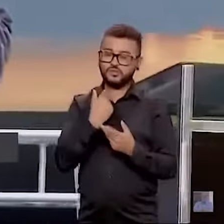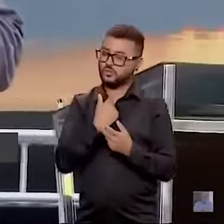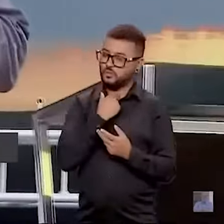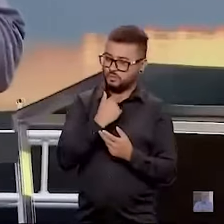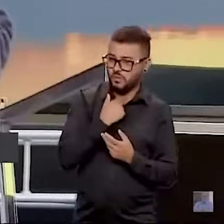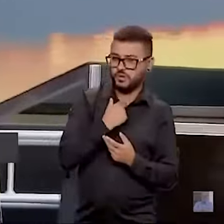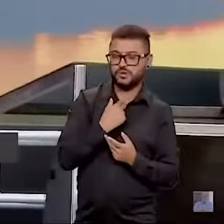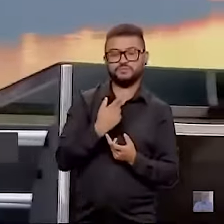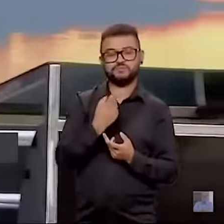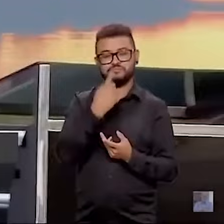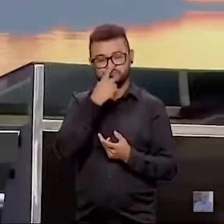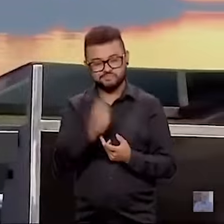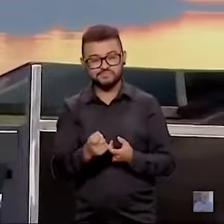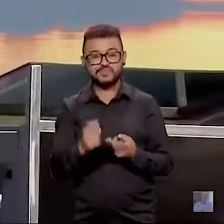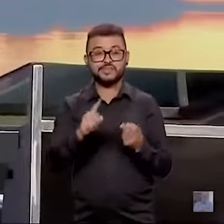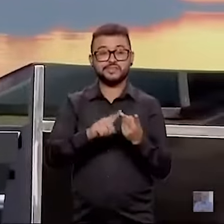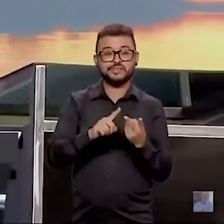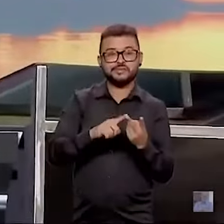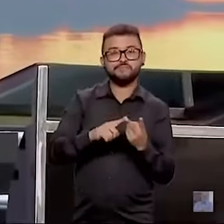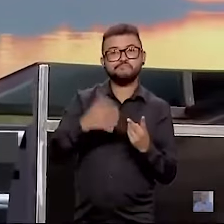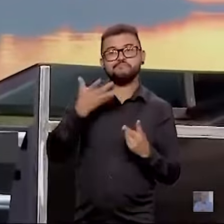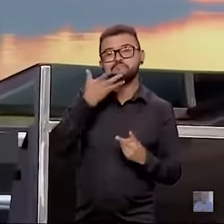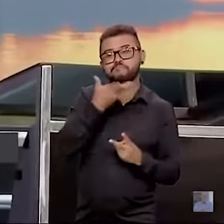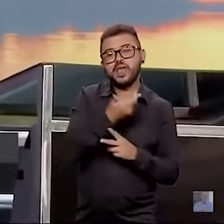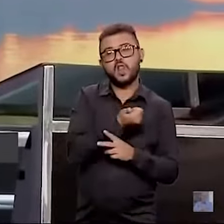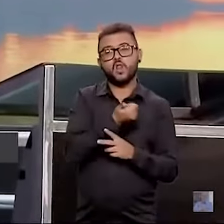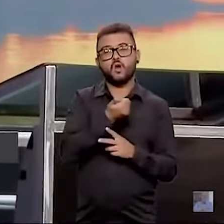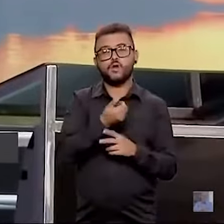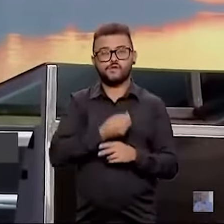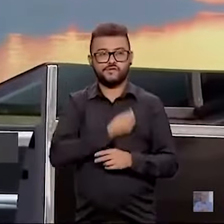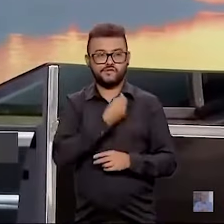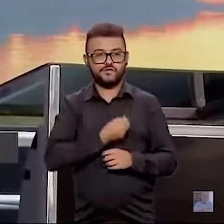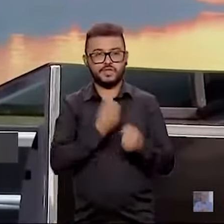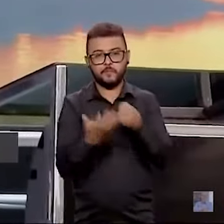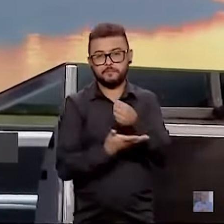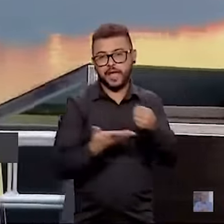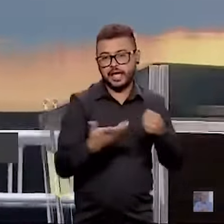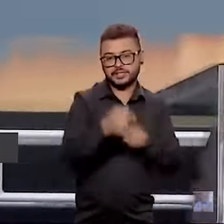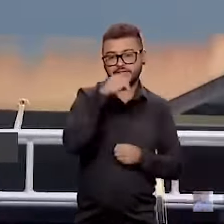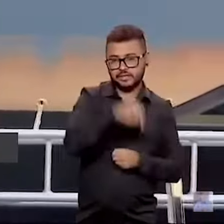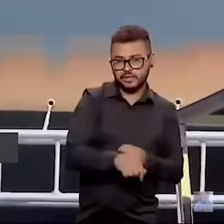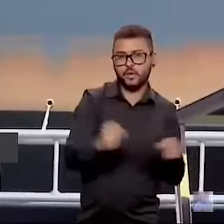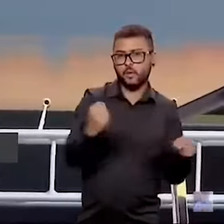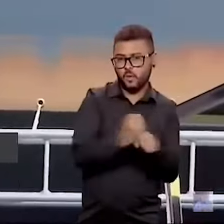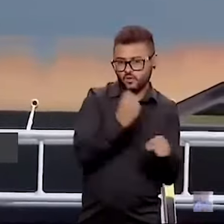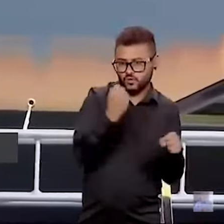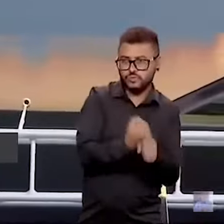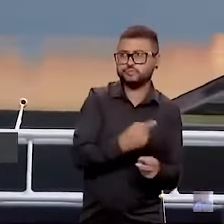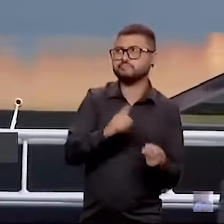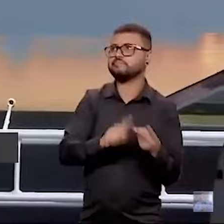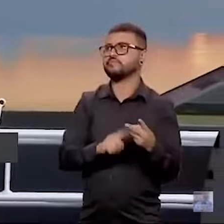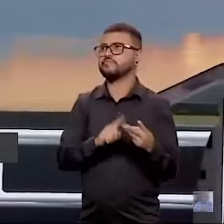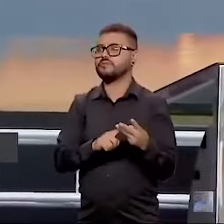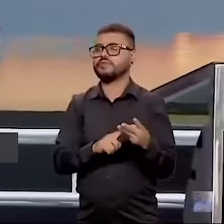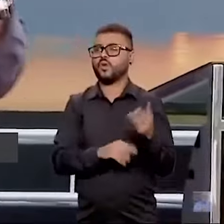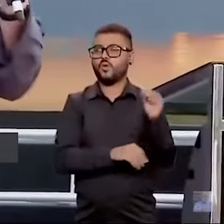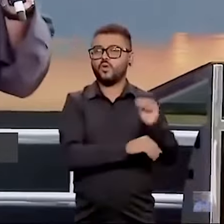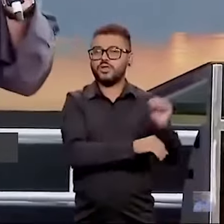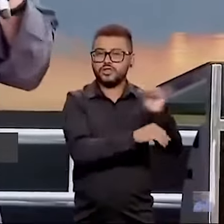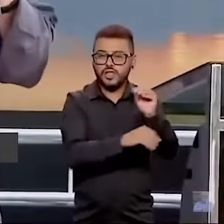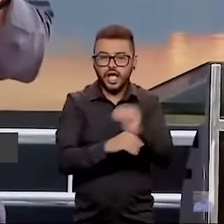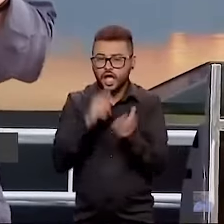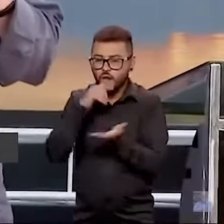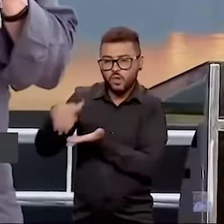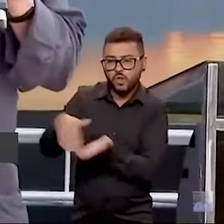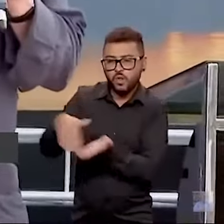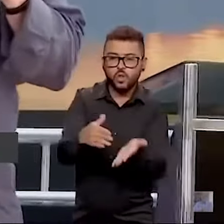ter que ter muita. Aqui nós vamos ter que melhorar muito a qualidade do saneamento básico dessa cidade. Aqui nós vamos ter que